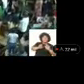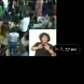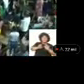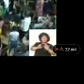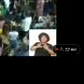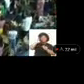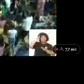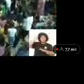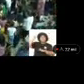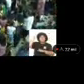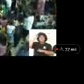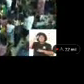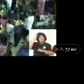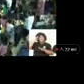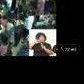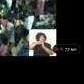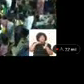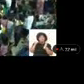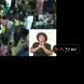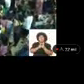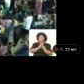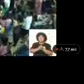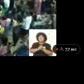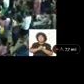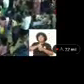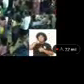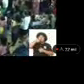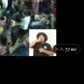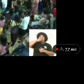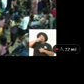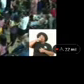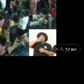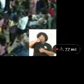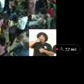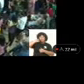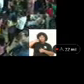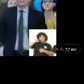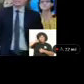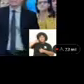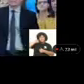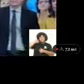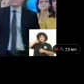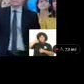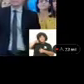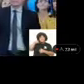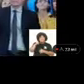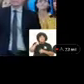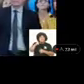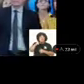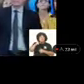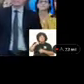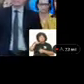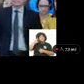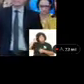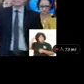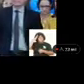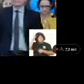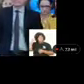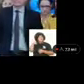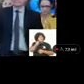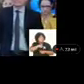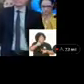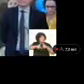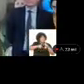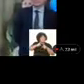O Senhor, Ele sabe que desde o dia 1º de janeiro a gente não parou de trabalhar. Senhor sabe quantas coisas nós fizemos.